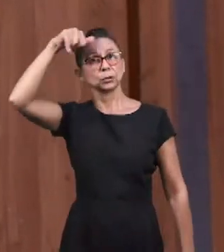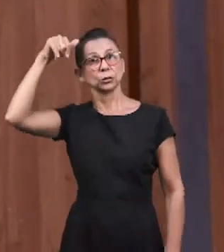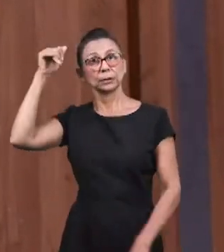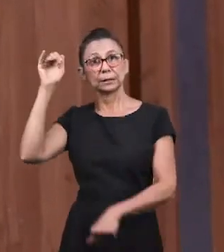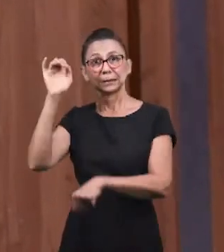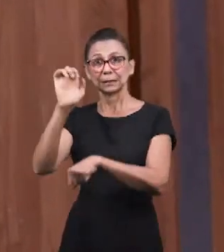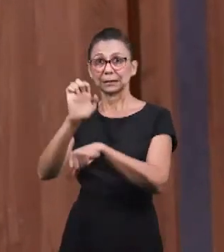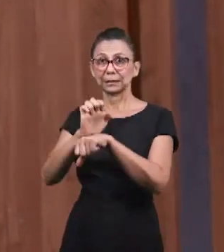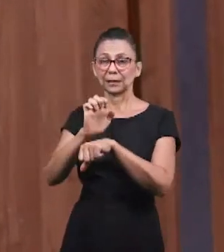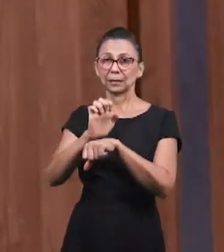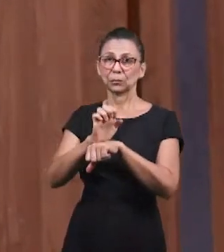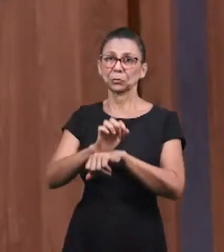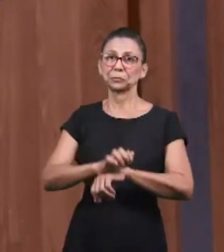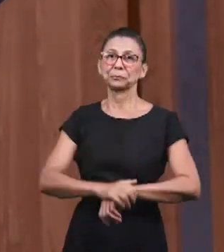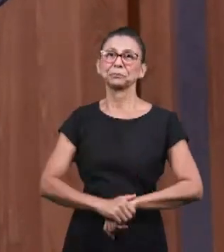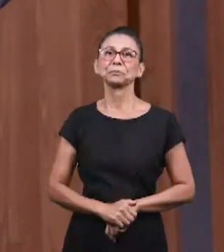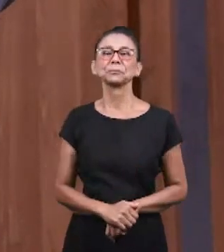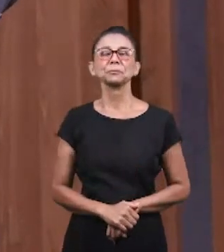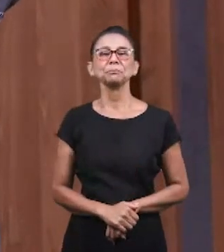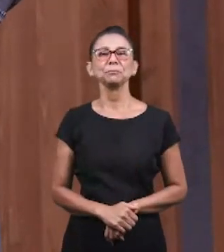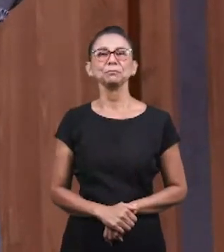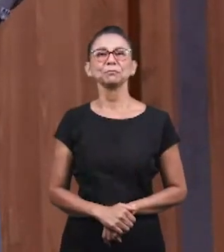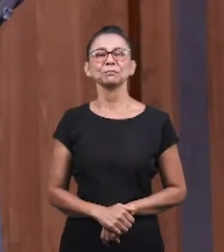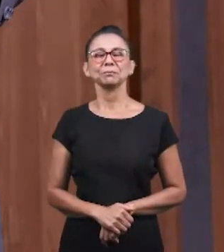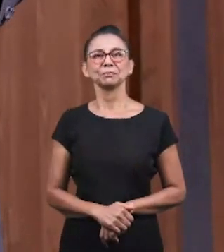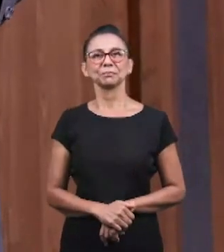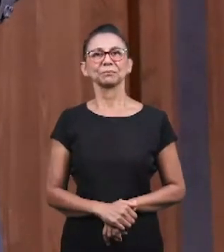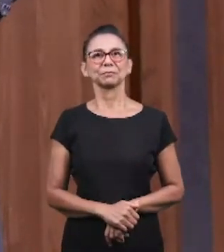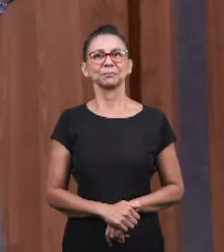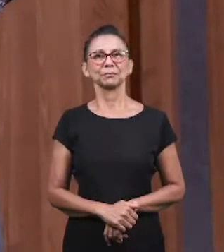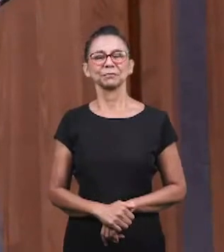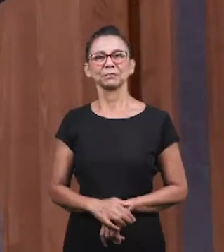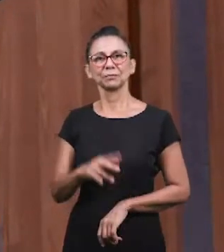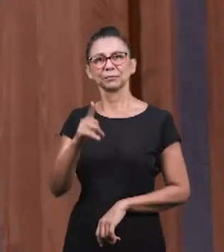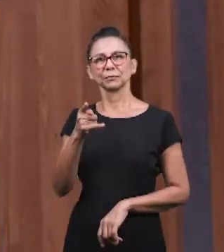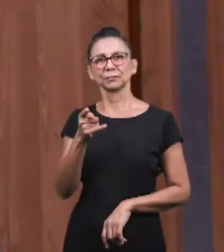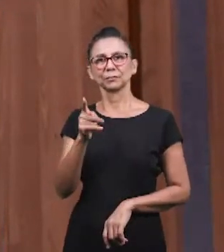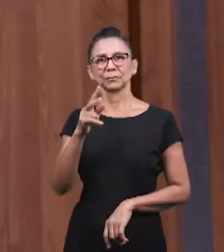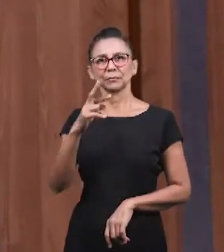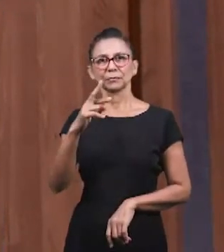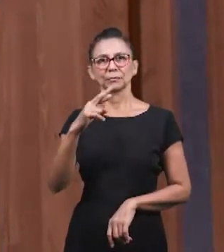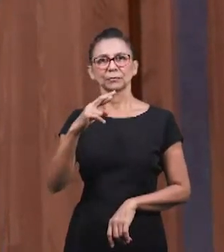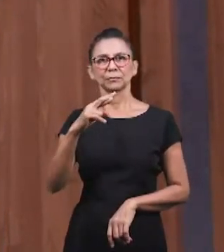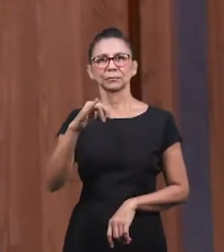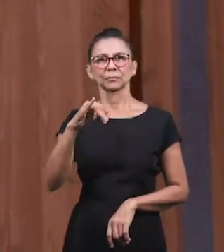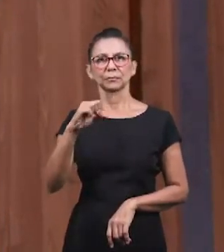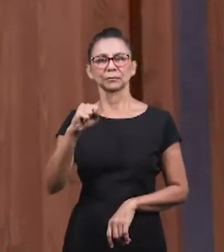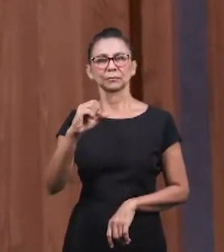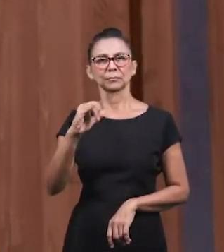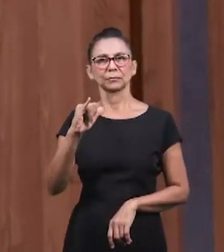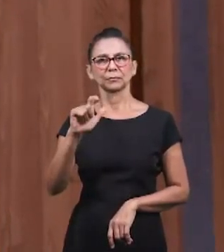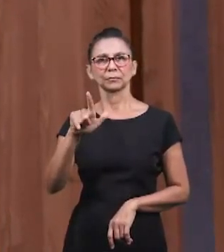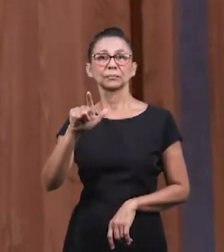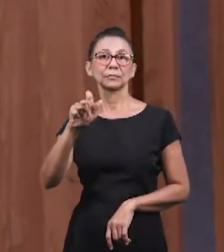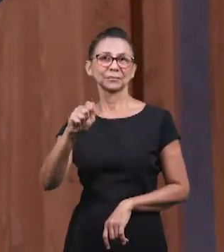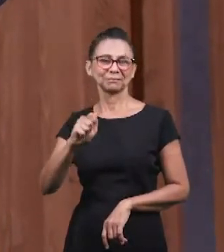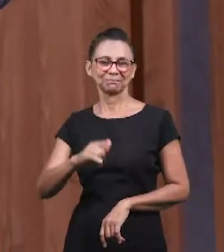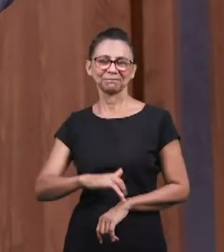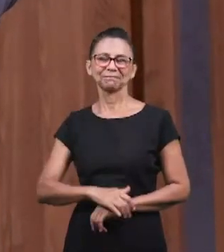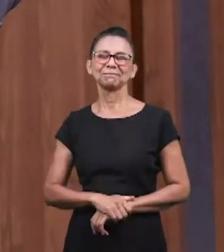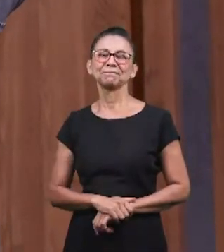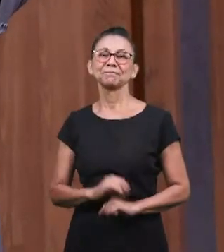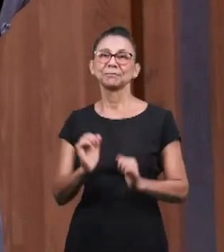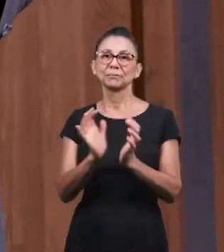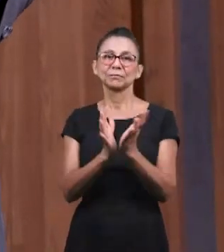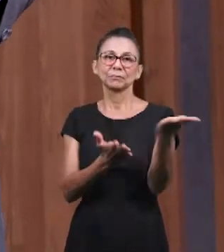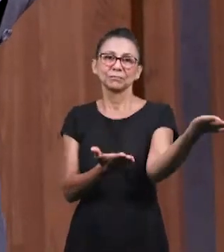do Amazonas, ali no estado do Amazonas, a nossa irmã Priscila, que ela é do grupo de jovens da igreja de